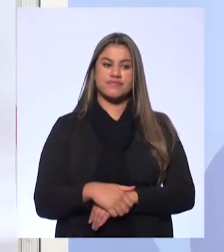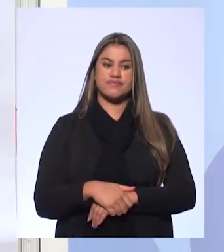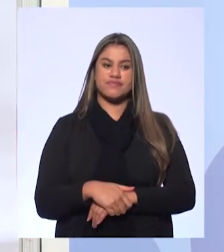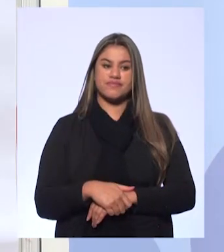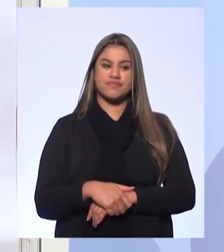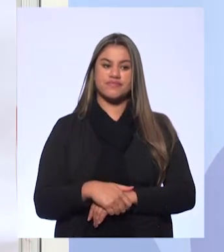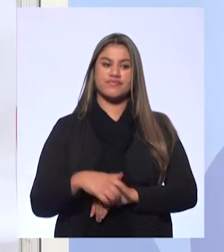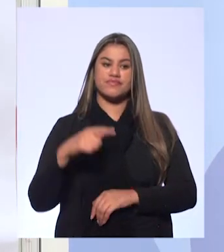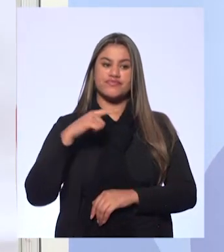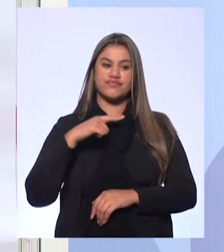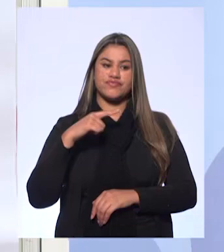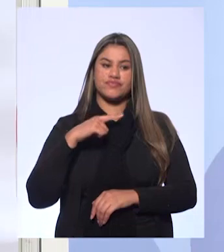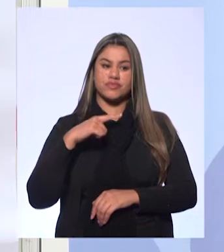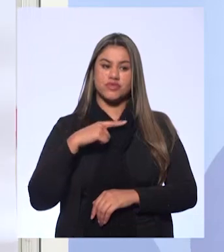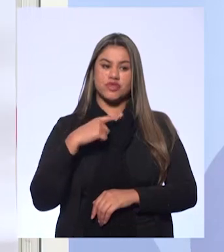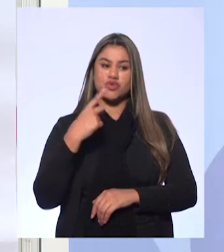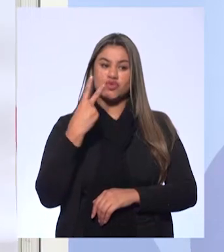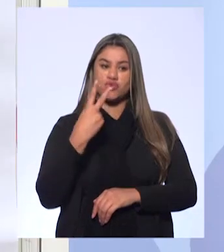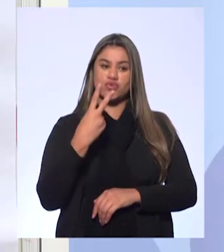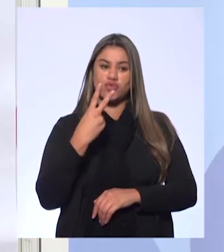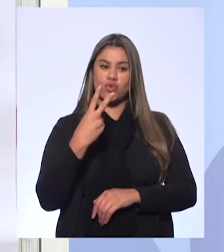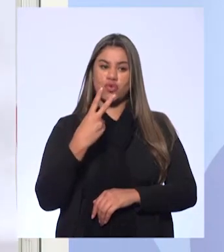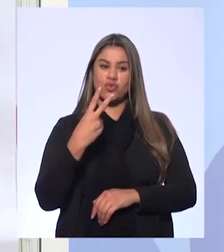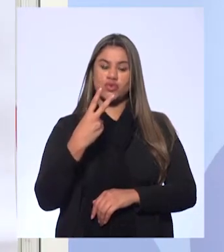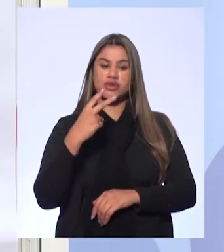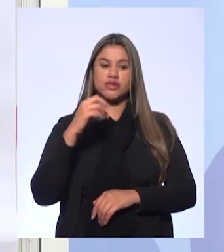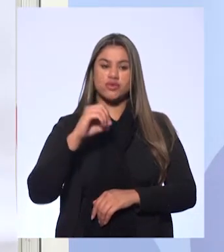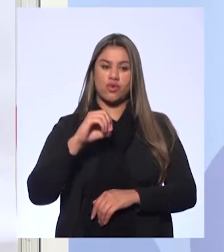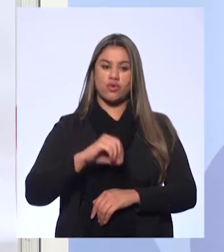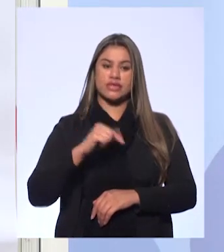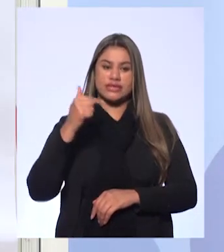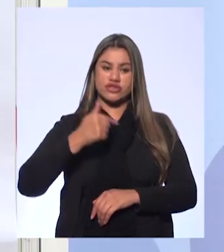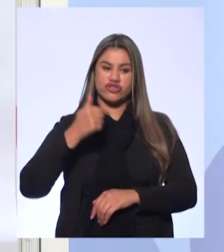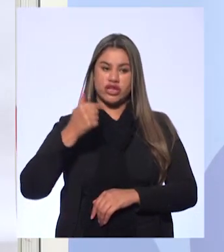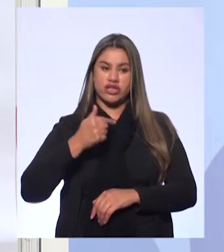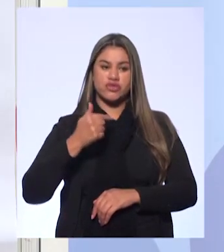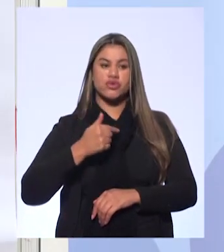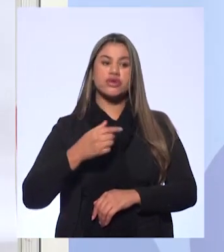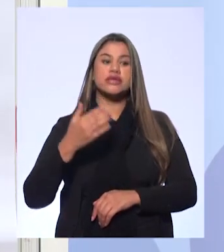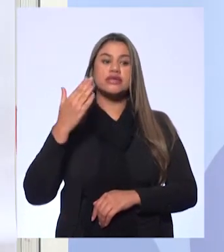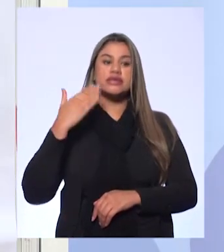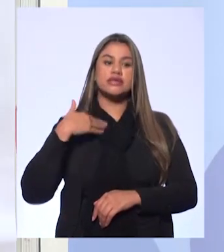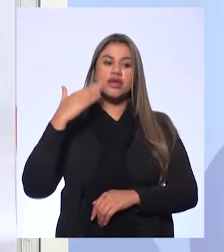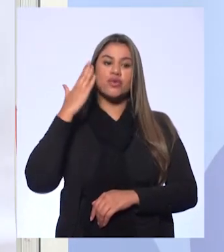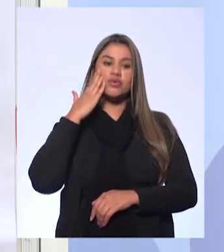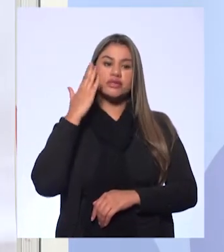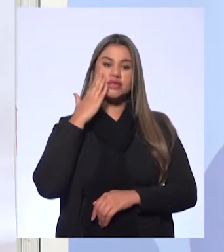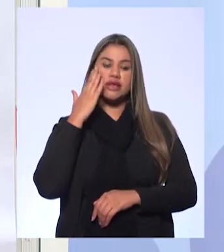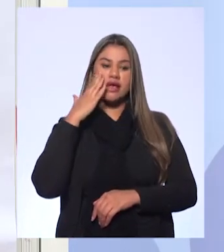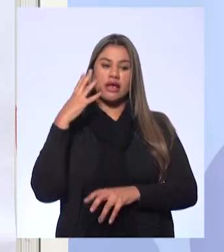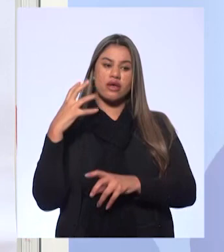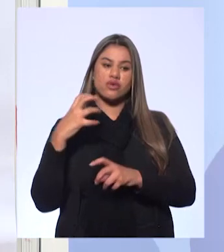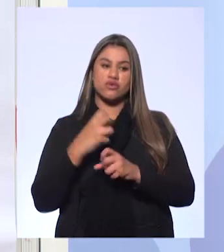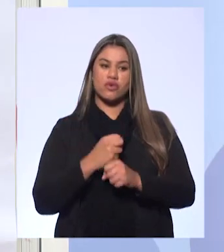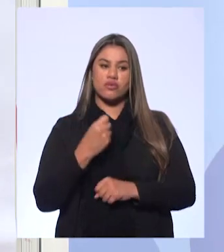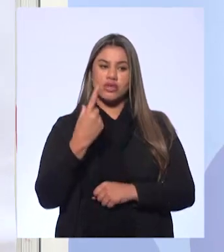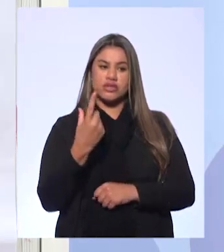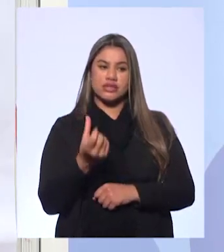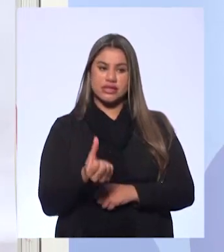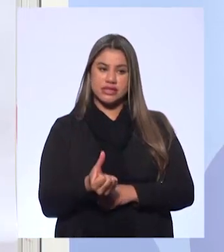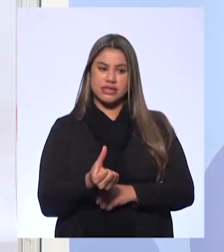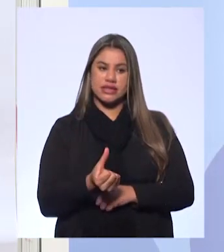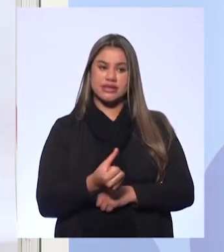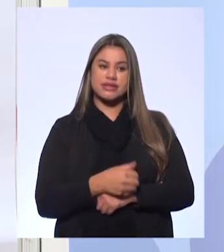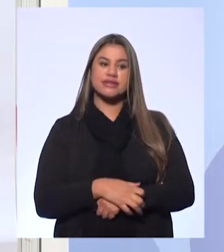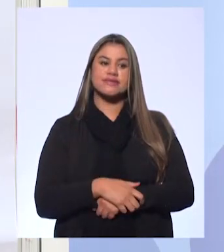ele contém 2 átomos de oxigênio. E eu sei que um átomo de oxigênio ele pesa 16